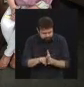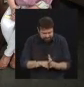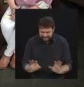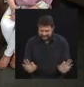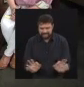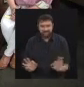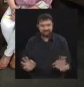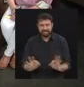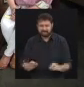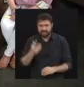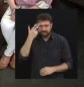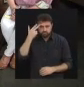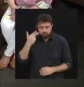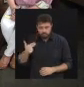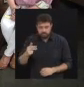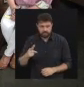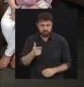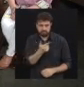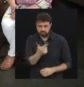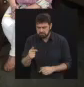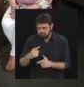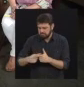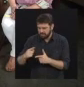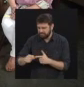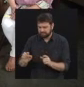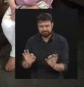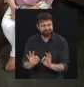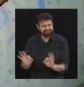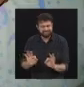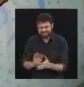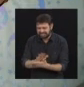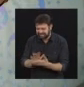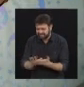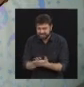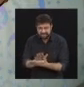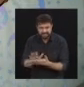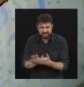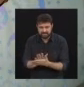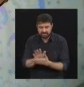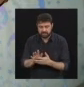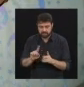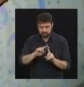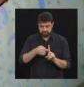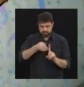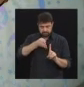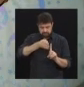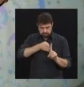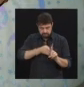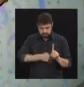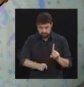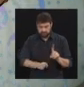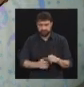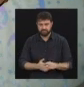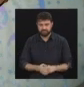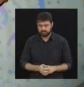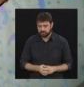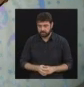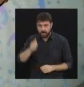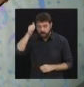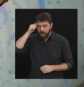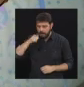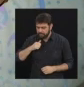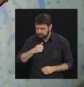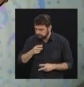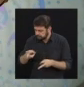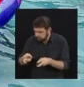apareceu nenhum detalhe, né, não tive nenhum problema. E do nascimento, pela